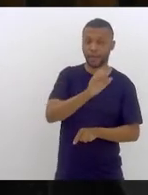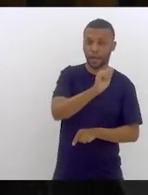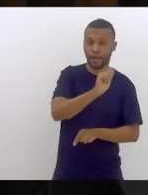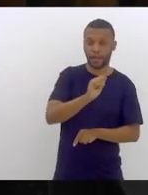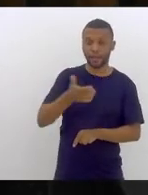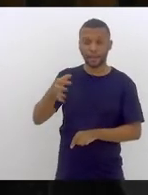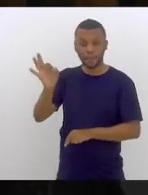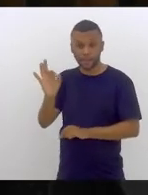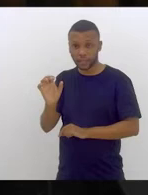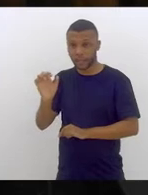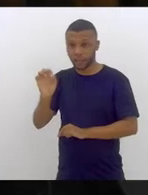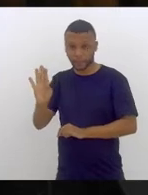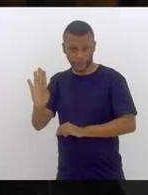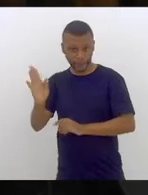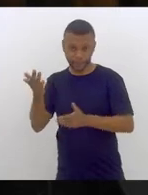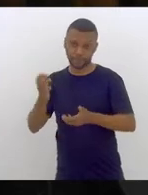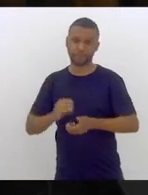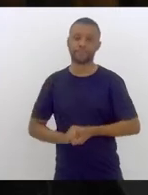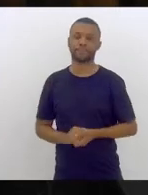mau